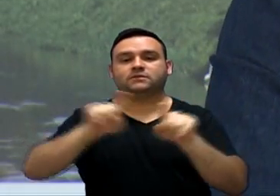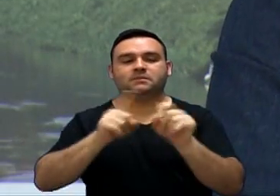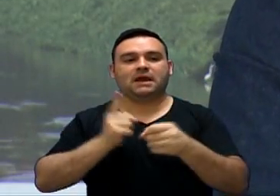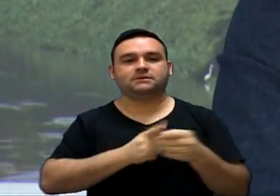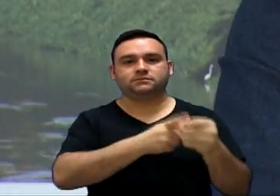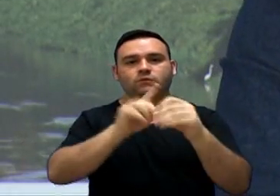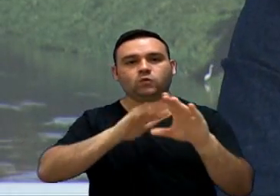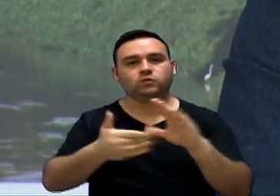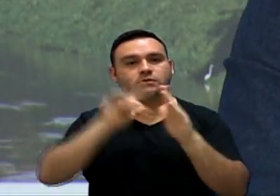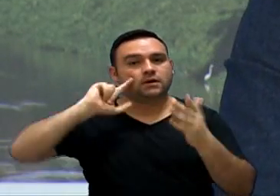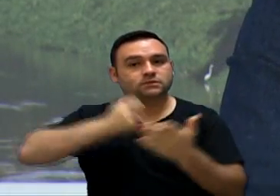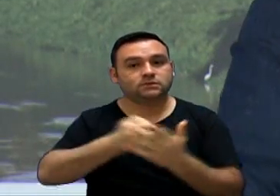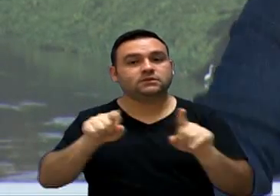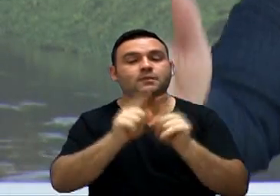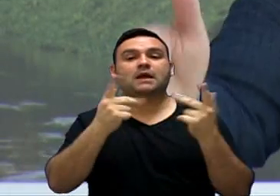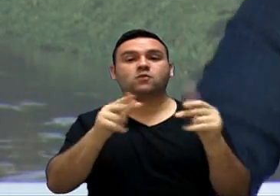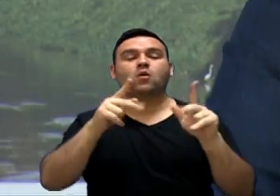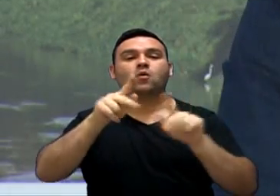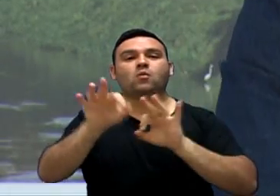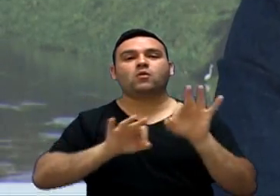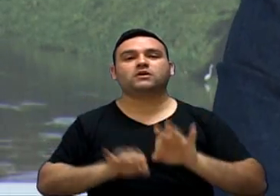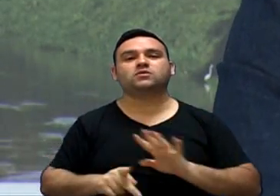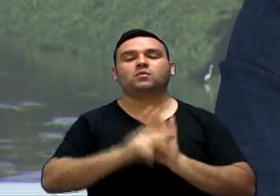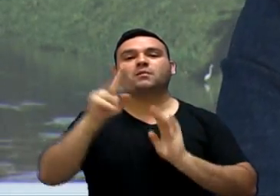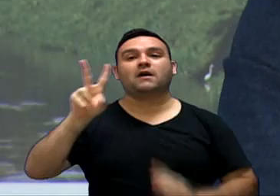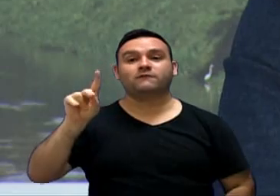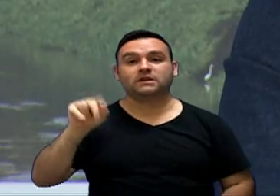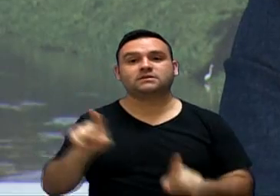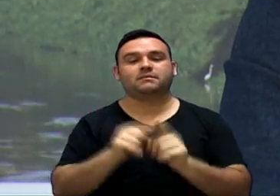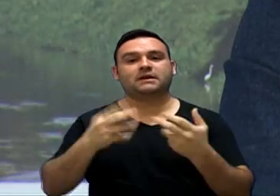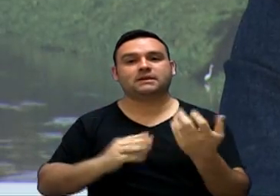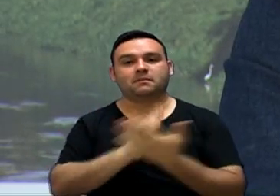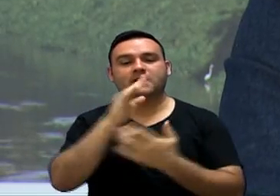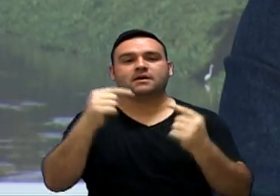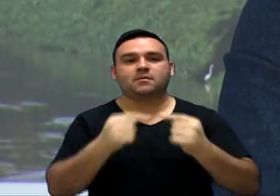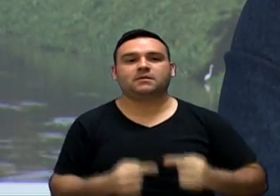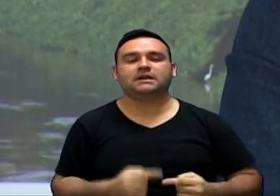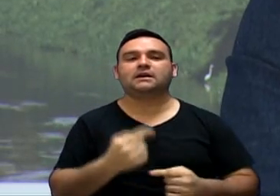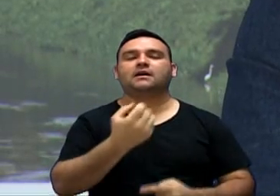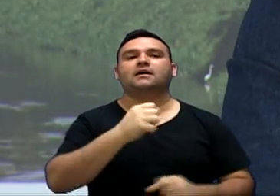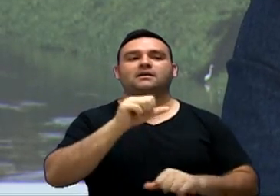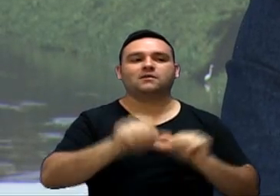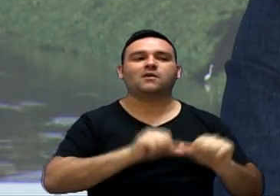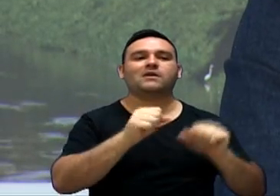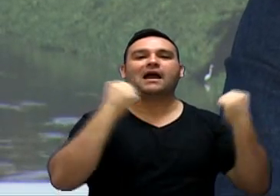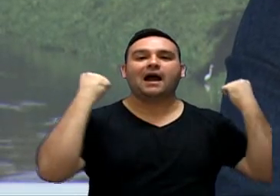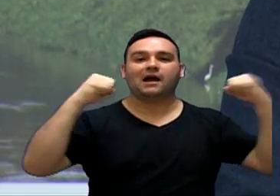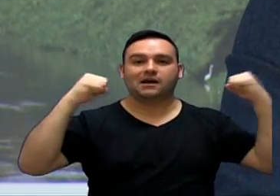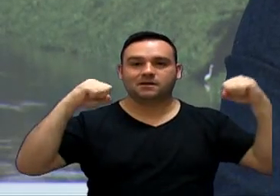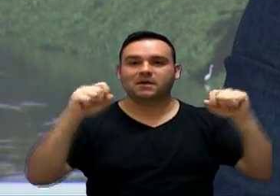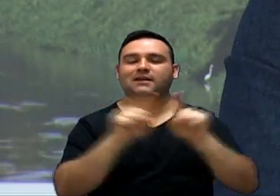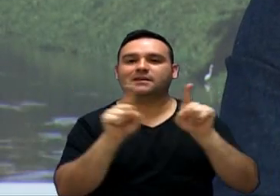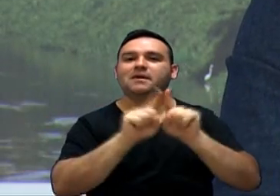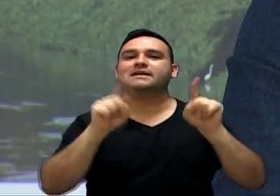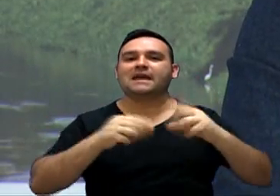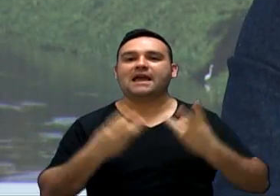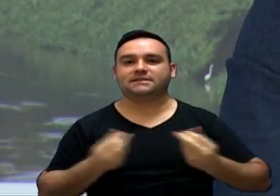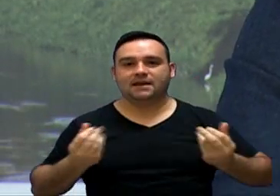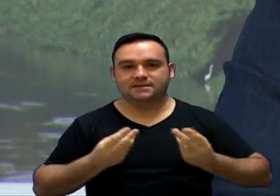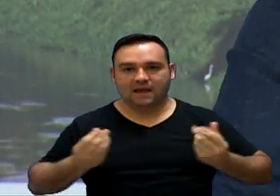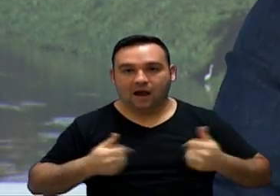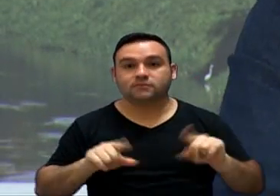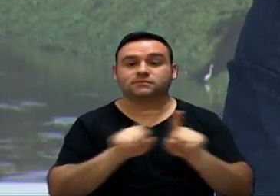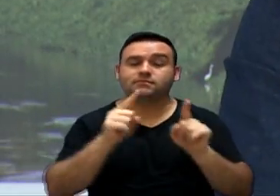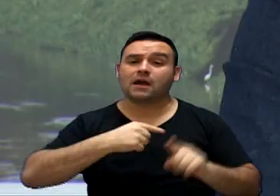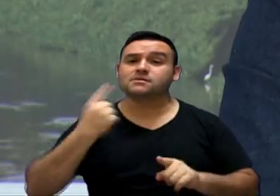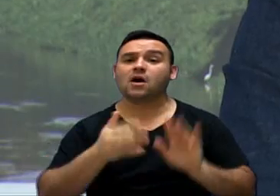municípios, assim como um projeto do vereador Vinícius Aite foi aprovado, está em vigor, que é o transformando as academias em serviço essencial,